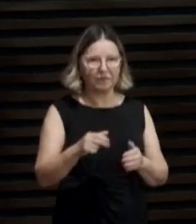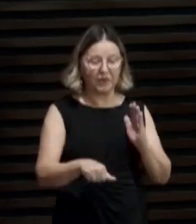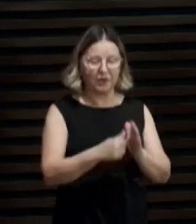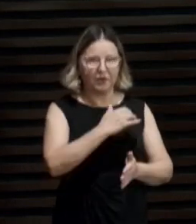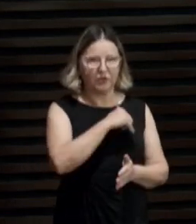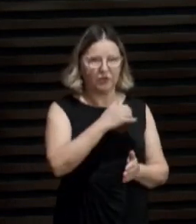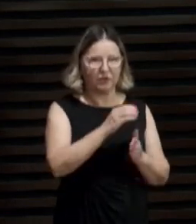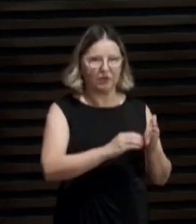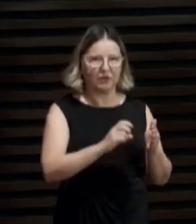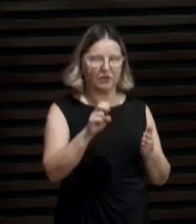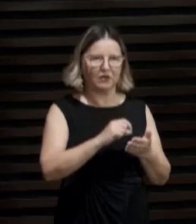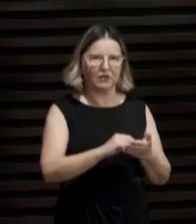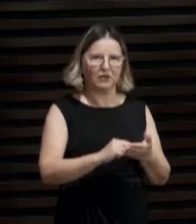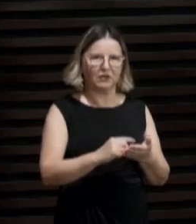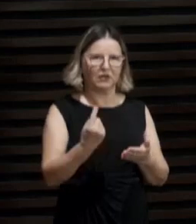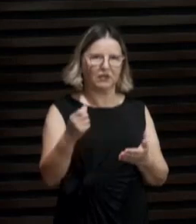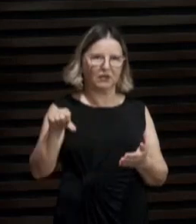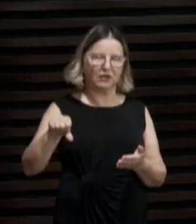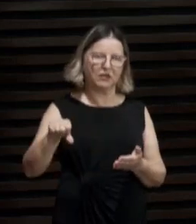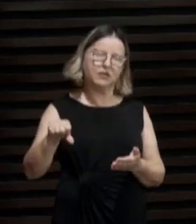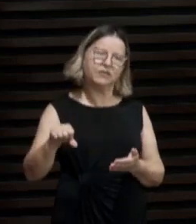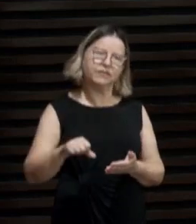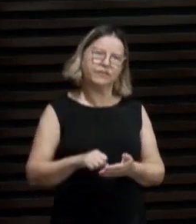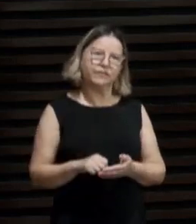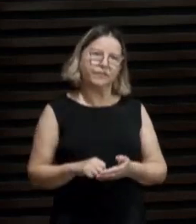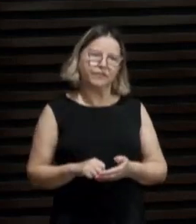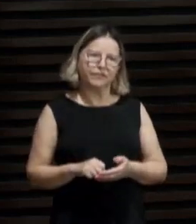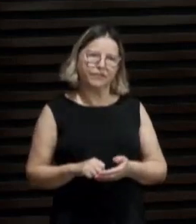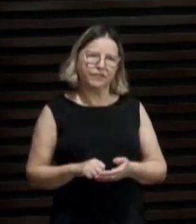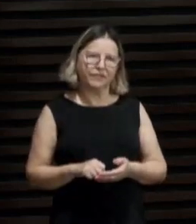5,19. 1 João 5,19.